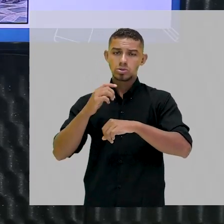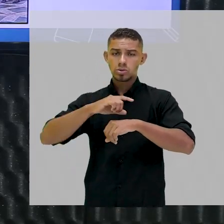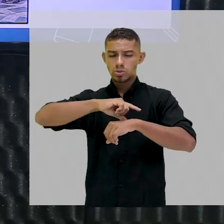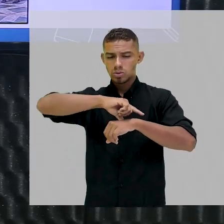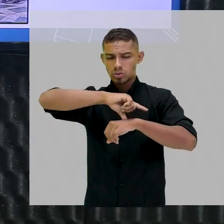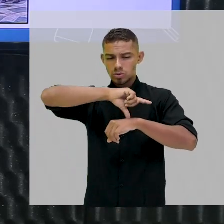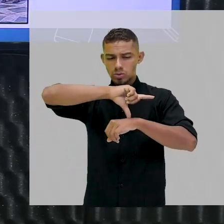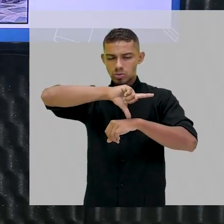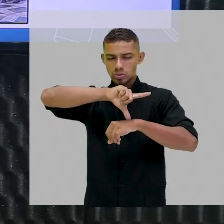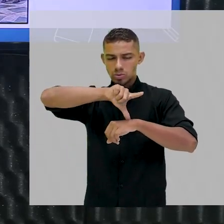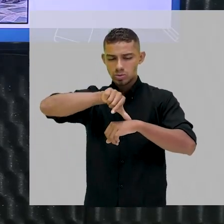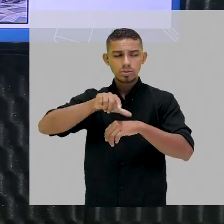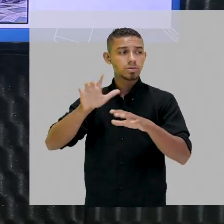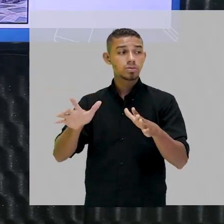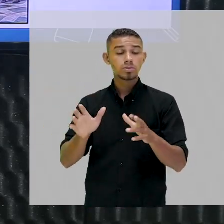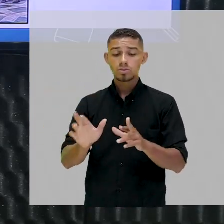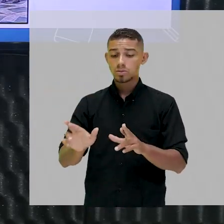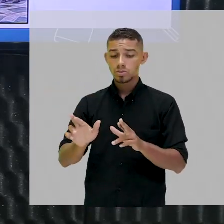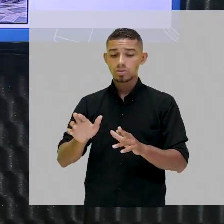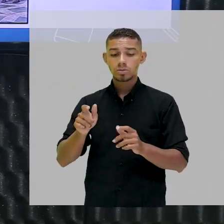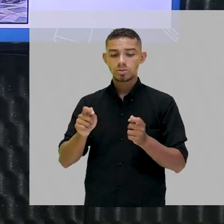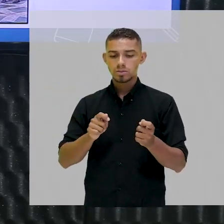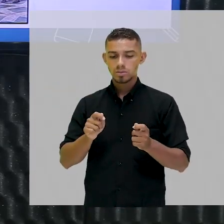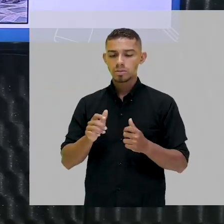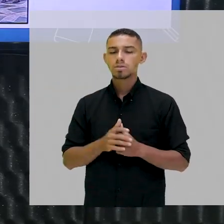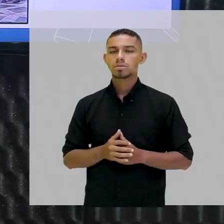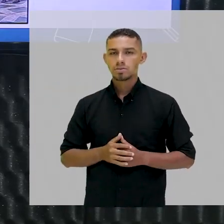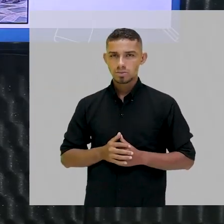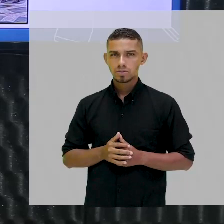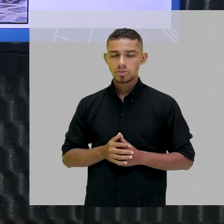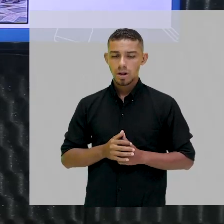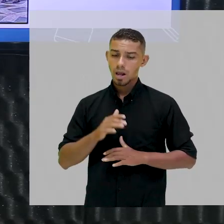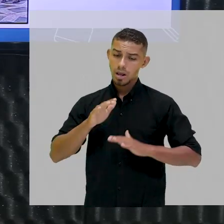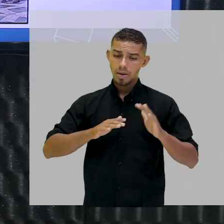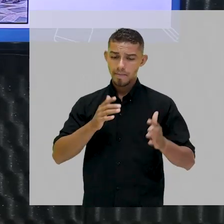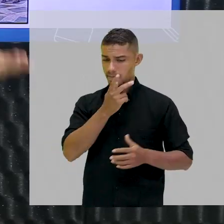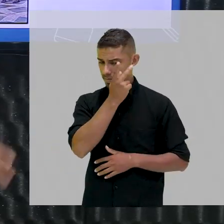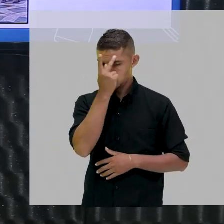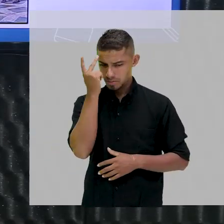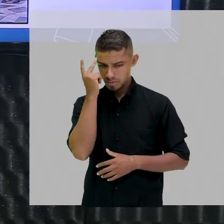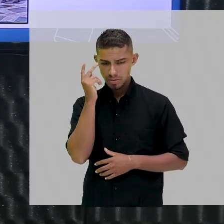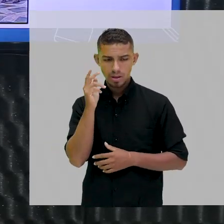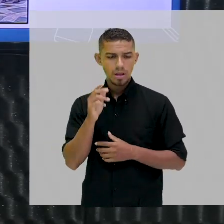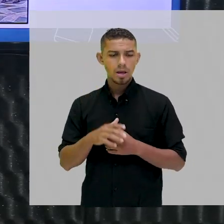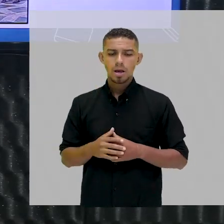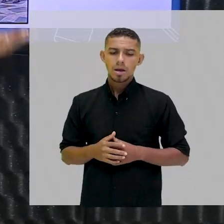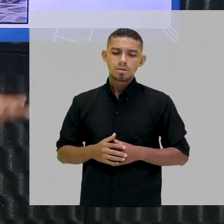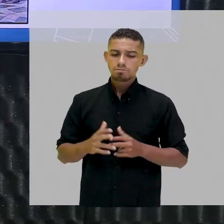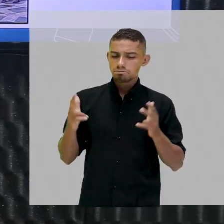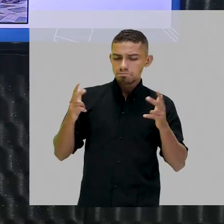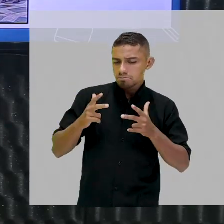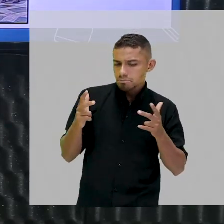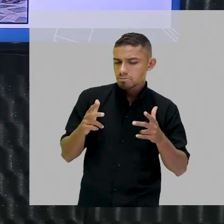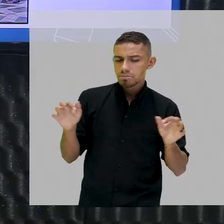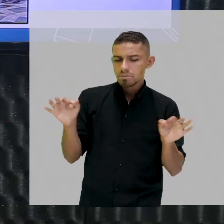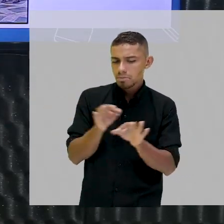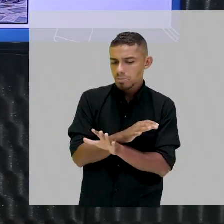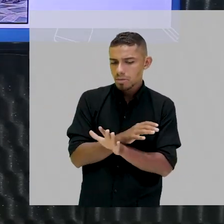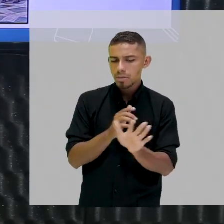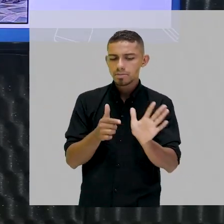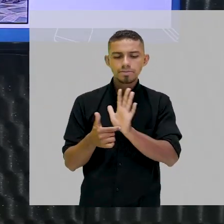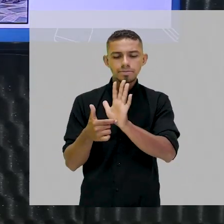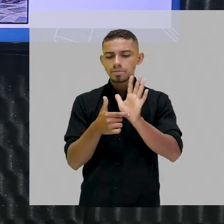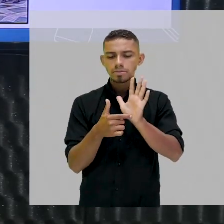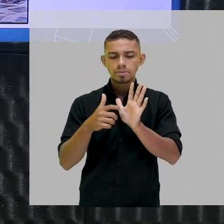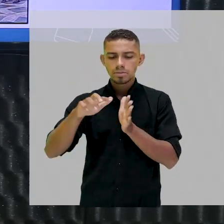os espectadores ou os juízes. Geralmente é como o b-boy ou a big girl finaliza ali a sua